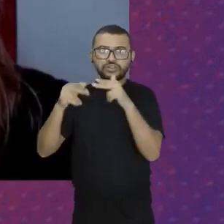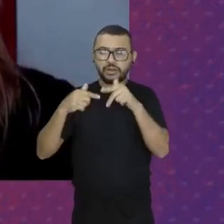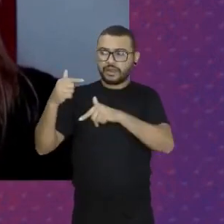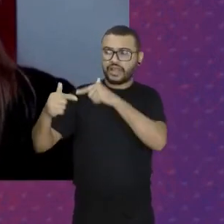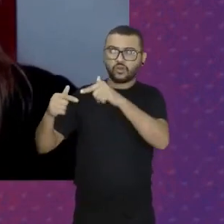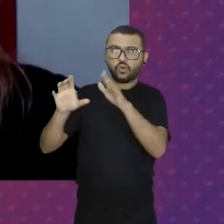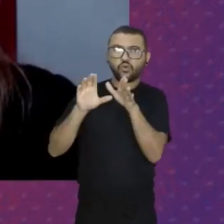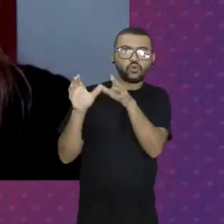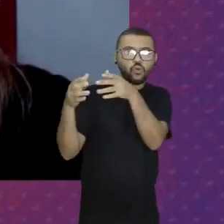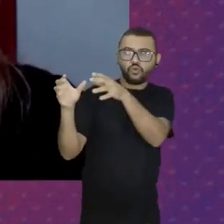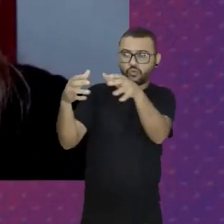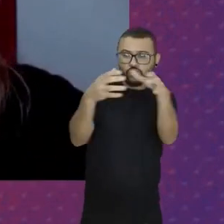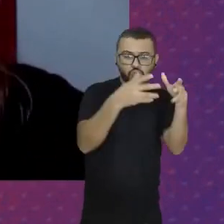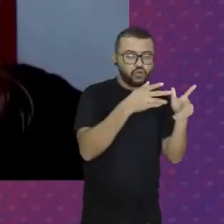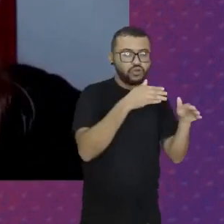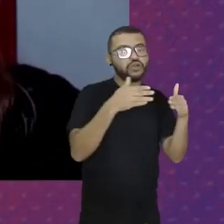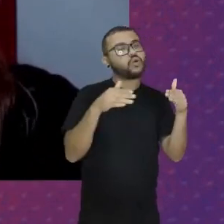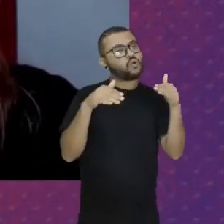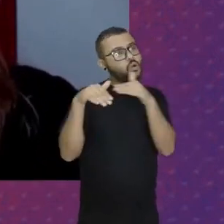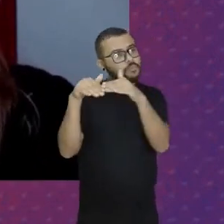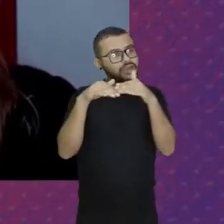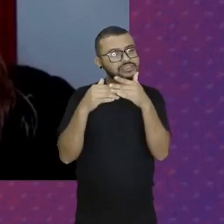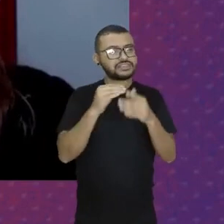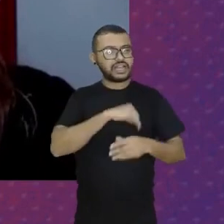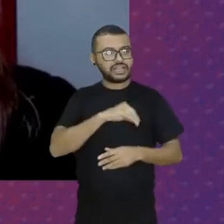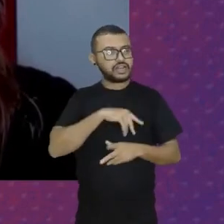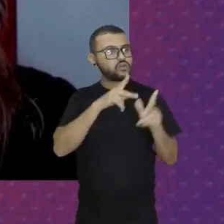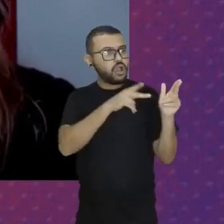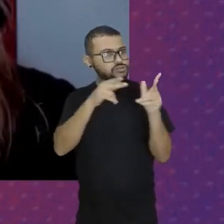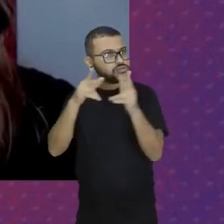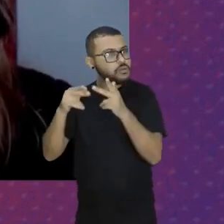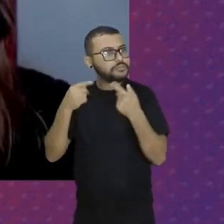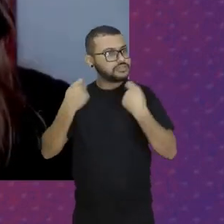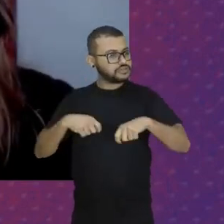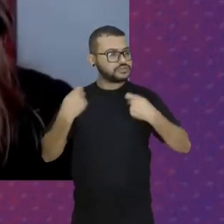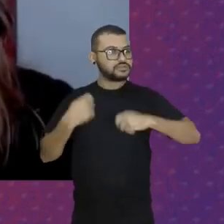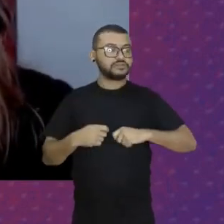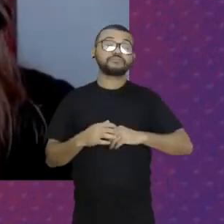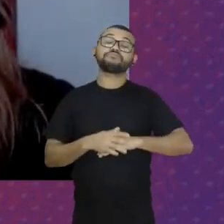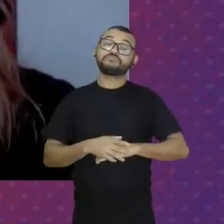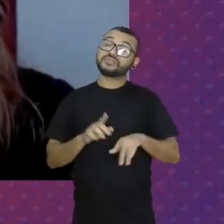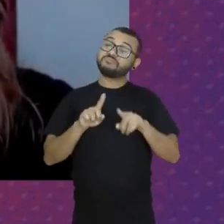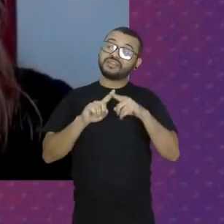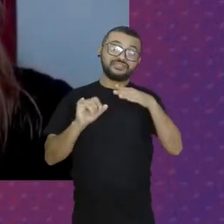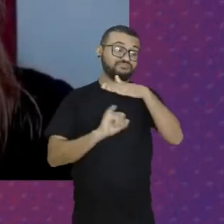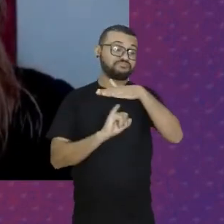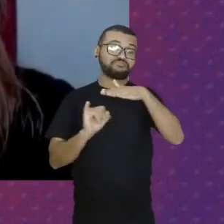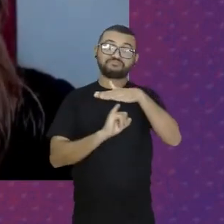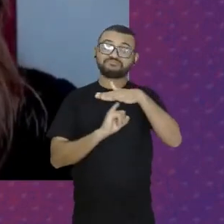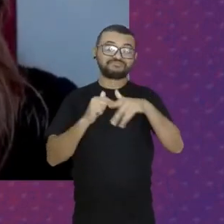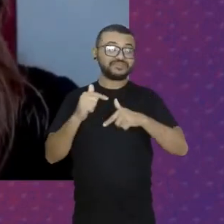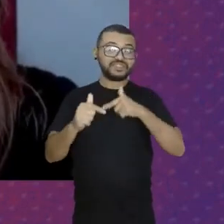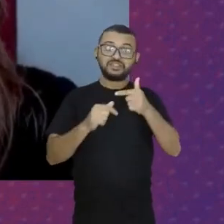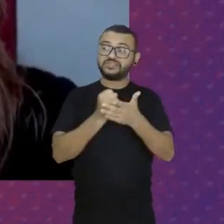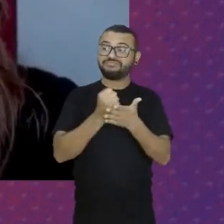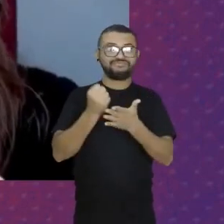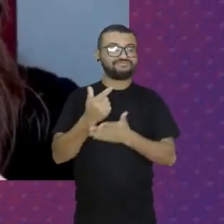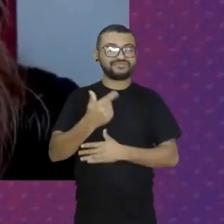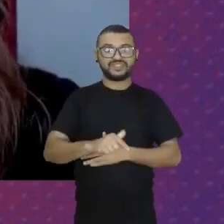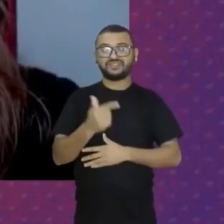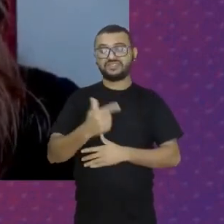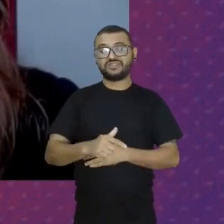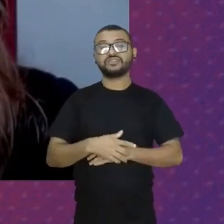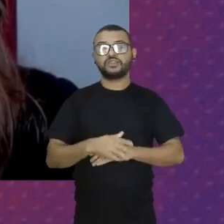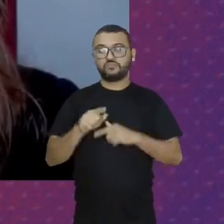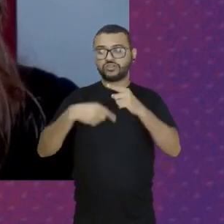classe trabalhadora, ainda a grande maioria está numa situação de informalidade. A gente pode conversar sobre isso